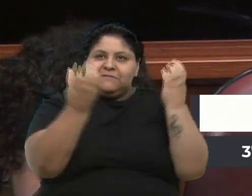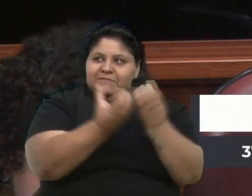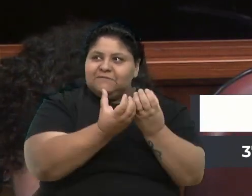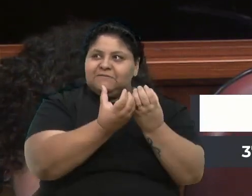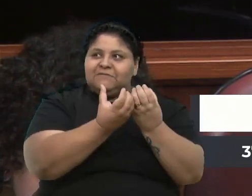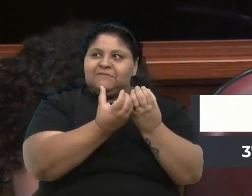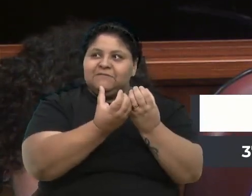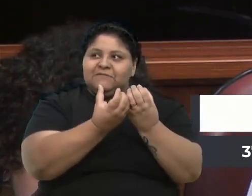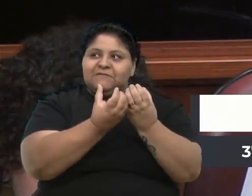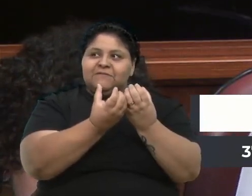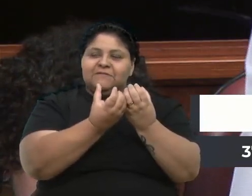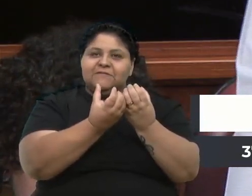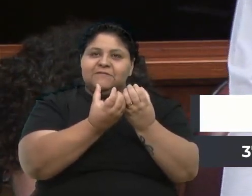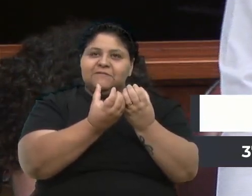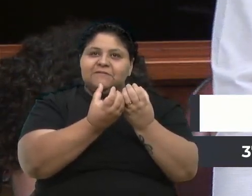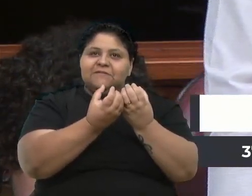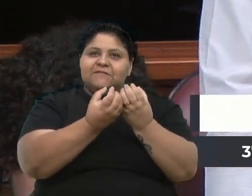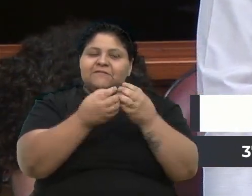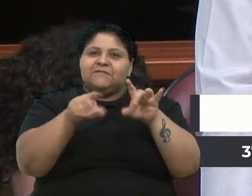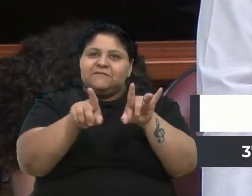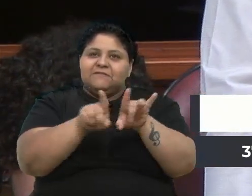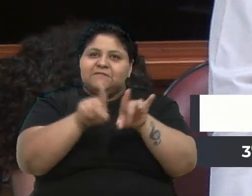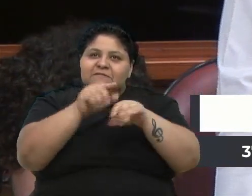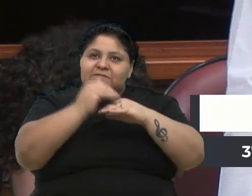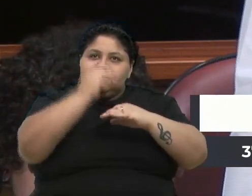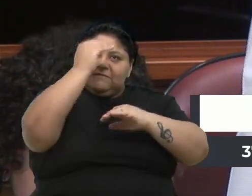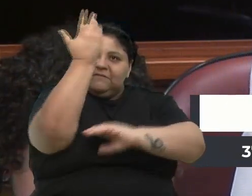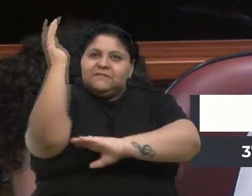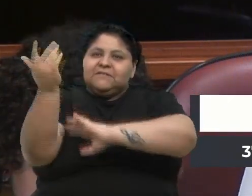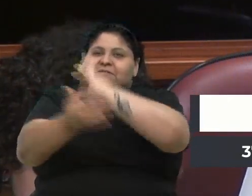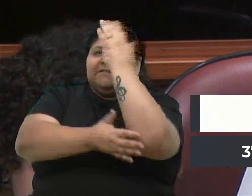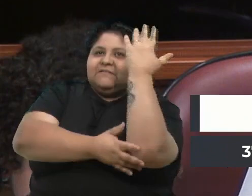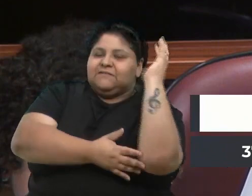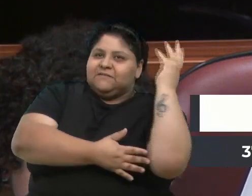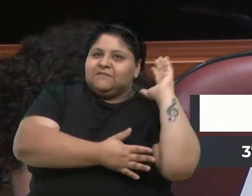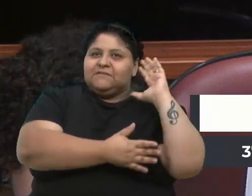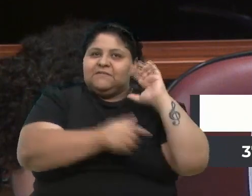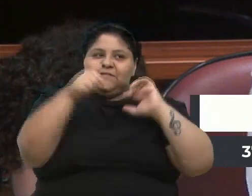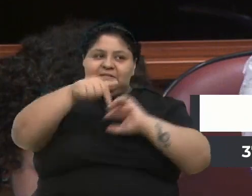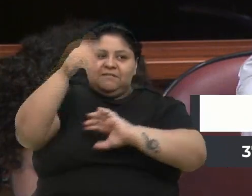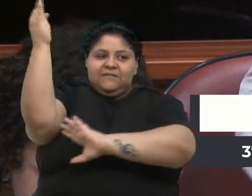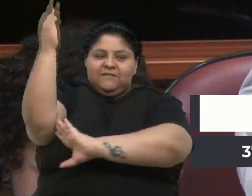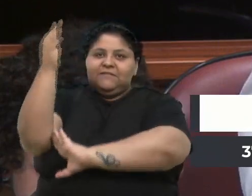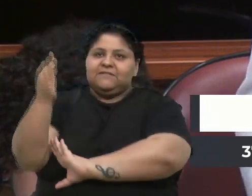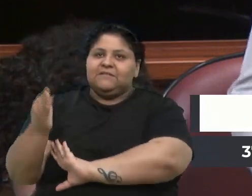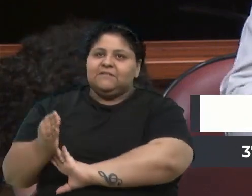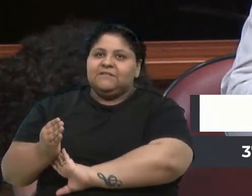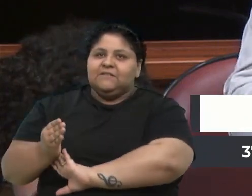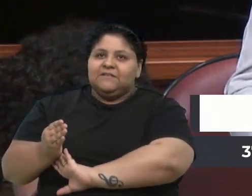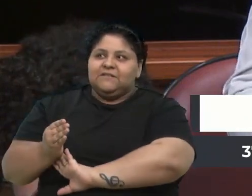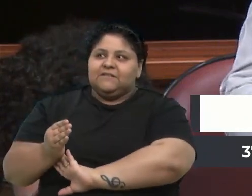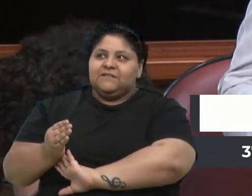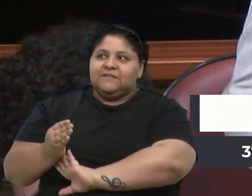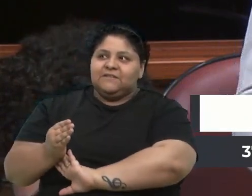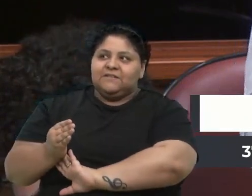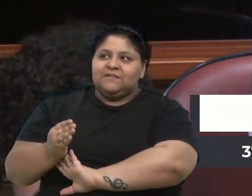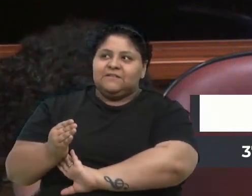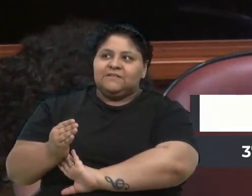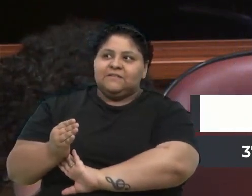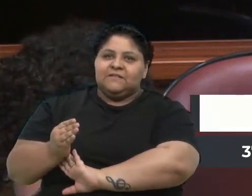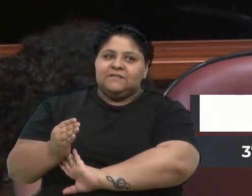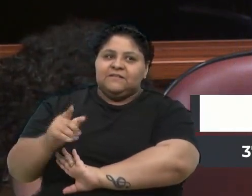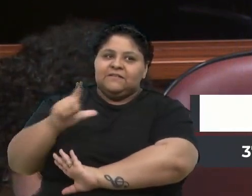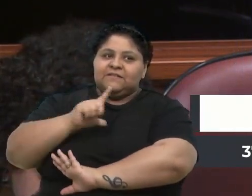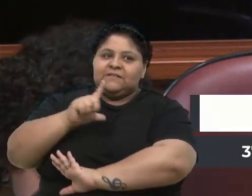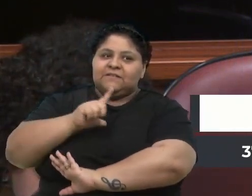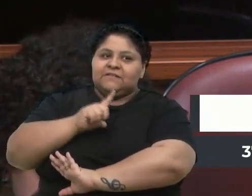vereador Velocino, uma das maiores hortas comunitárias do Brasil, que não fica num terreno privado,